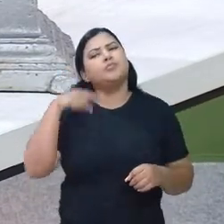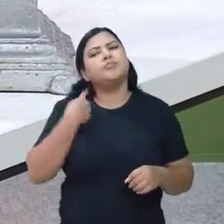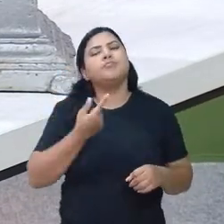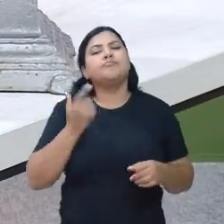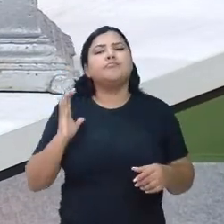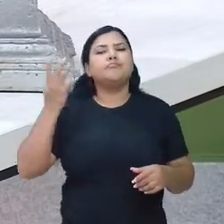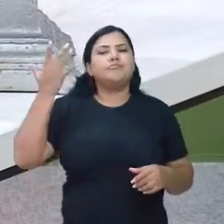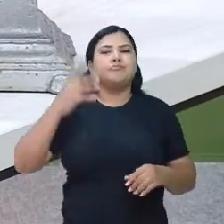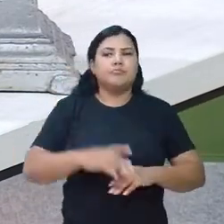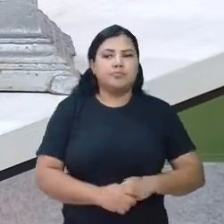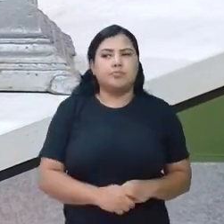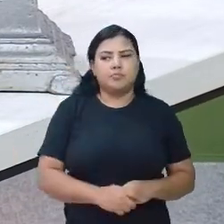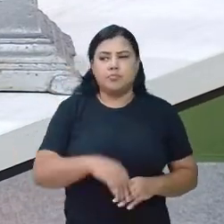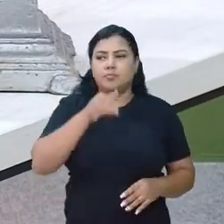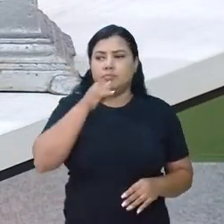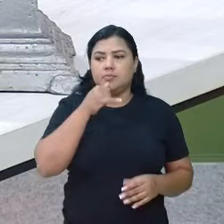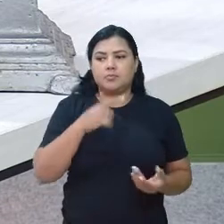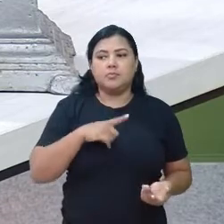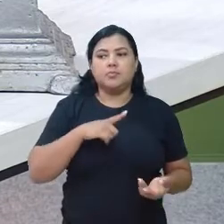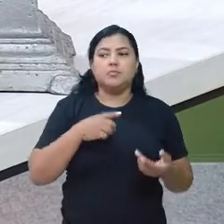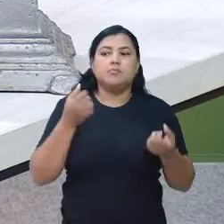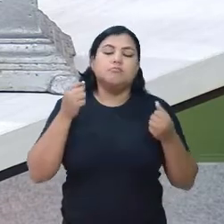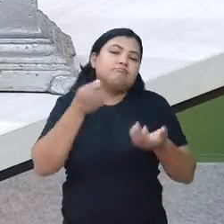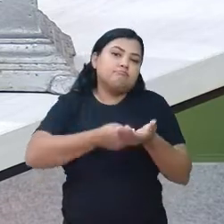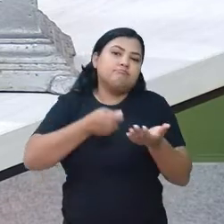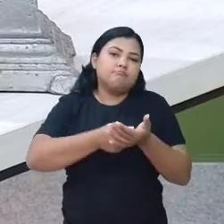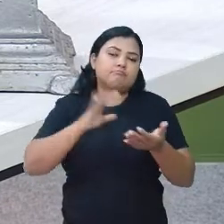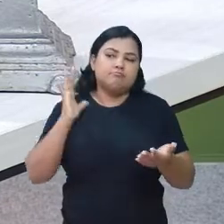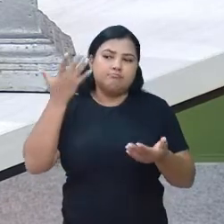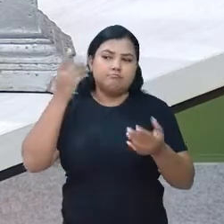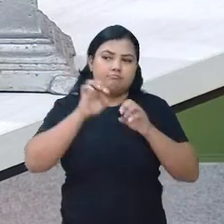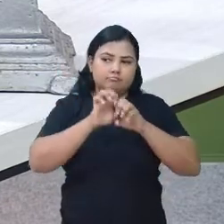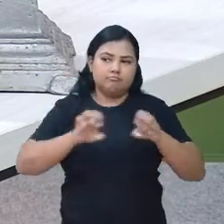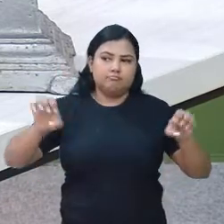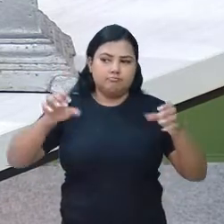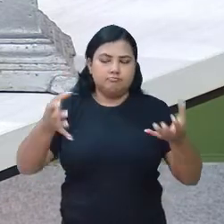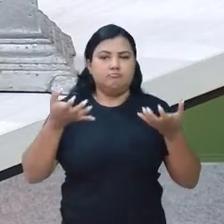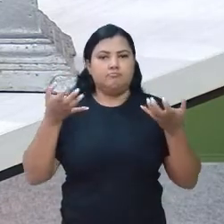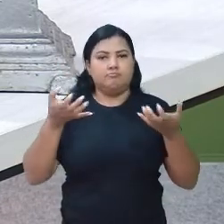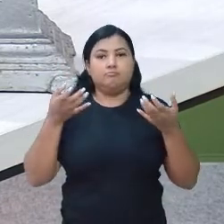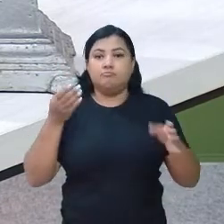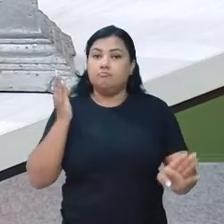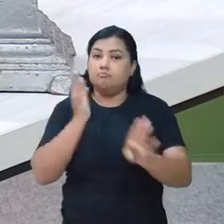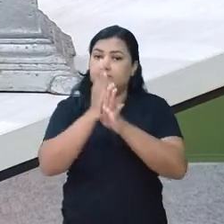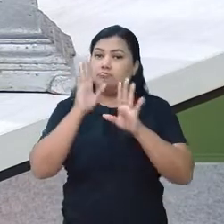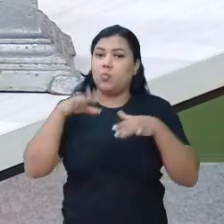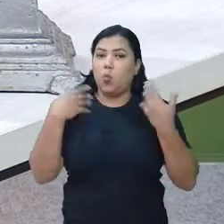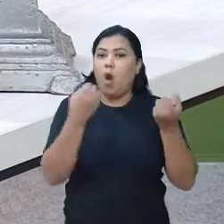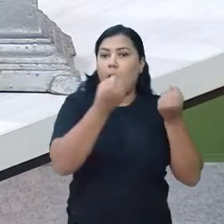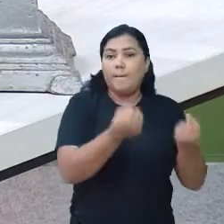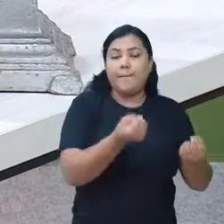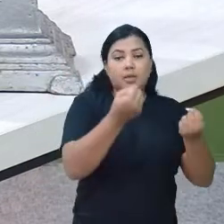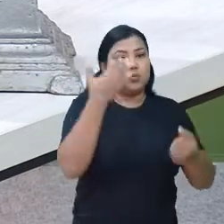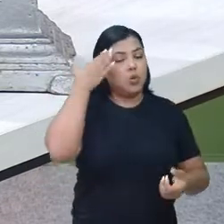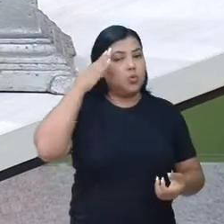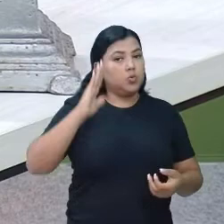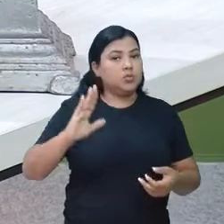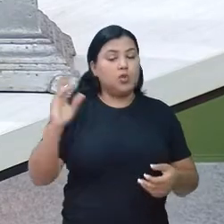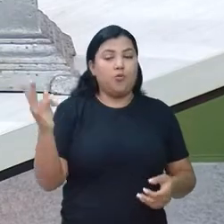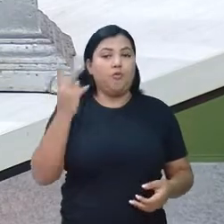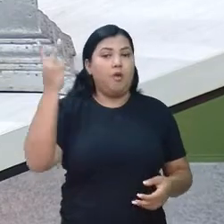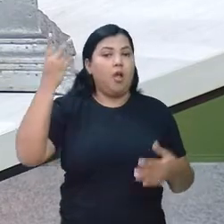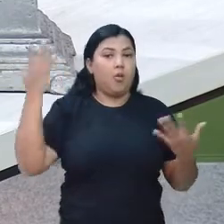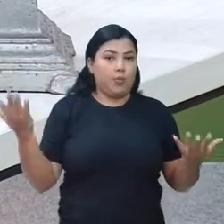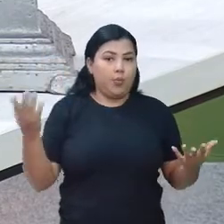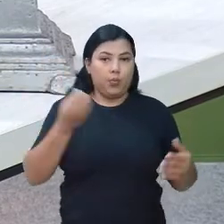equação? Simplesmente eu tento resolver uma equação com o intuito de descobrir o peso desconhecido, ou seja, o valor